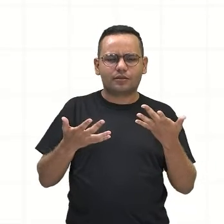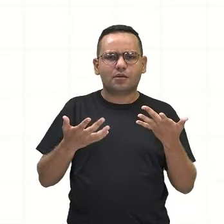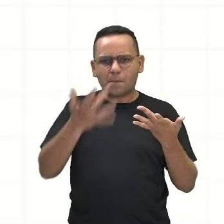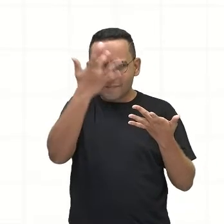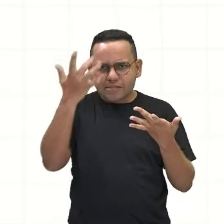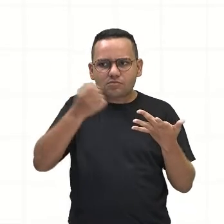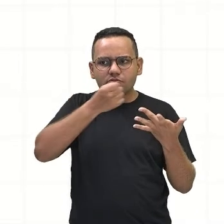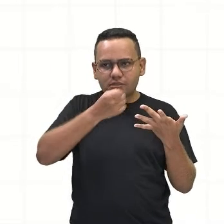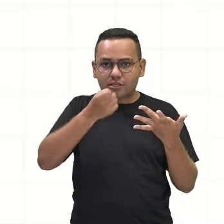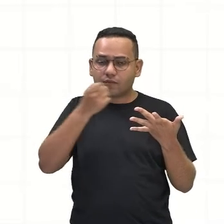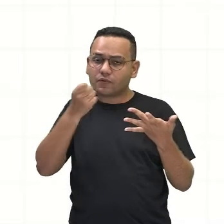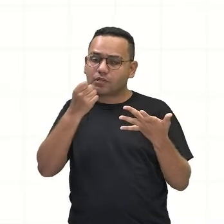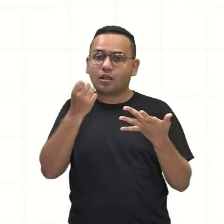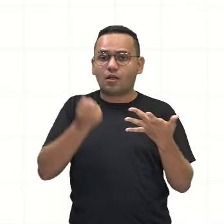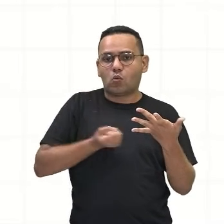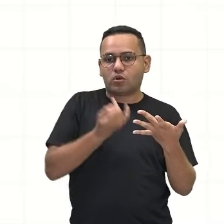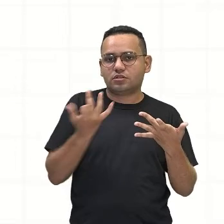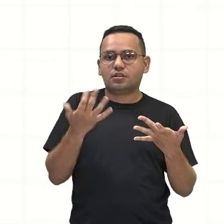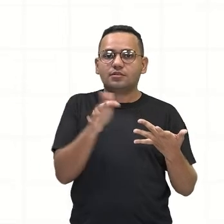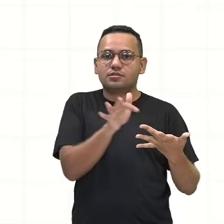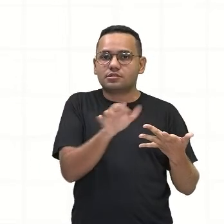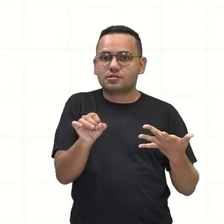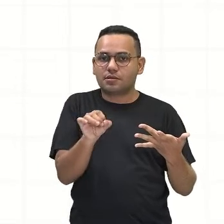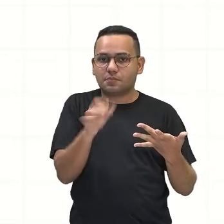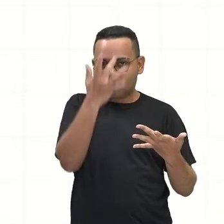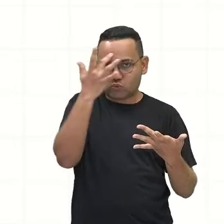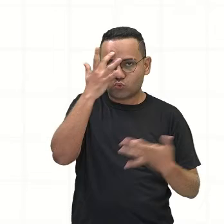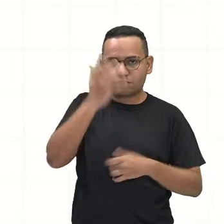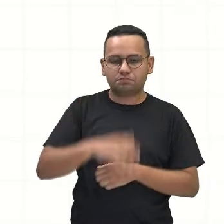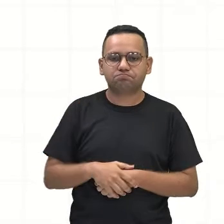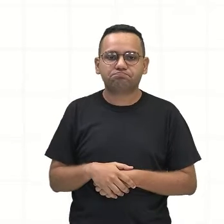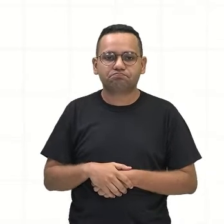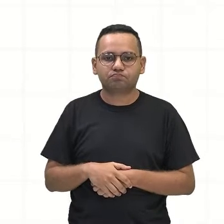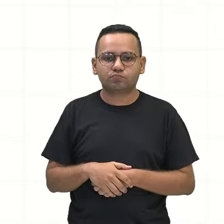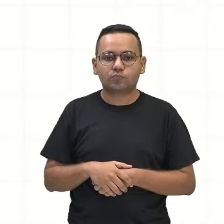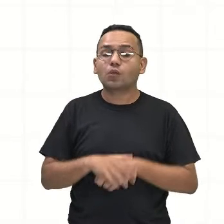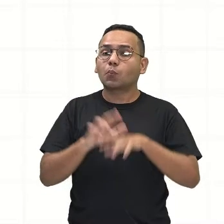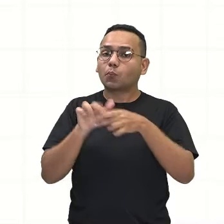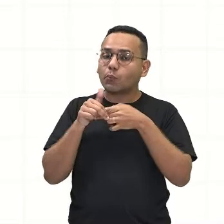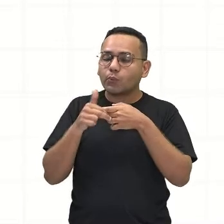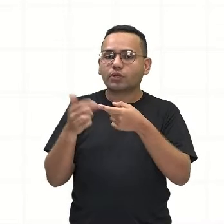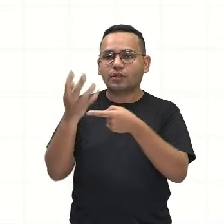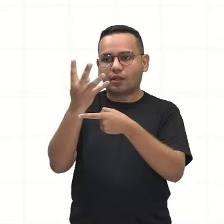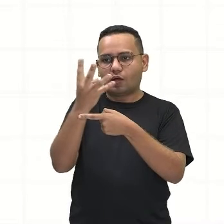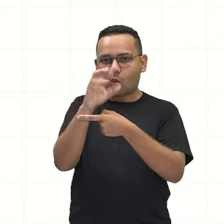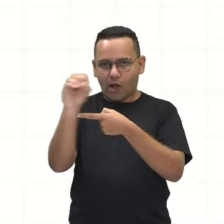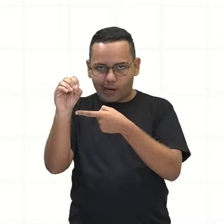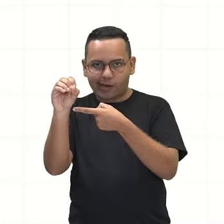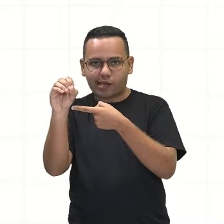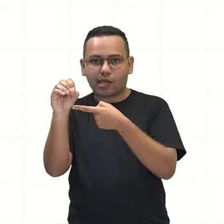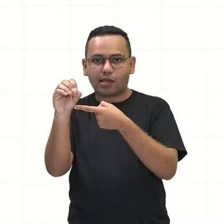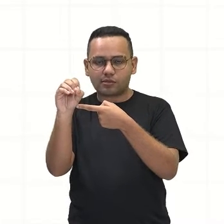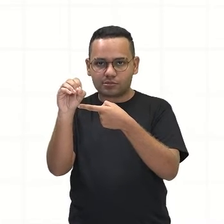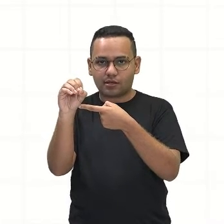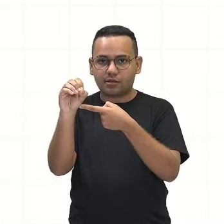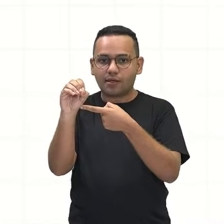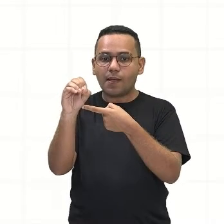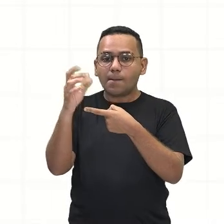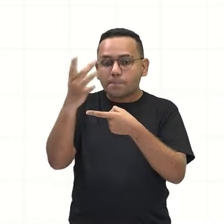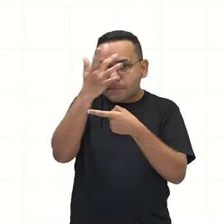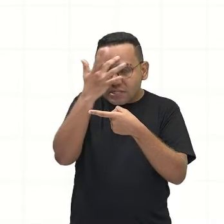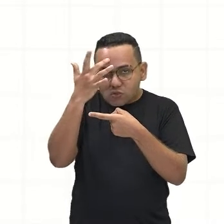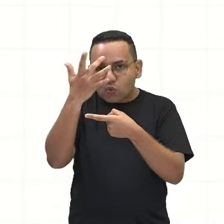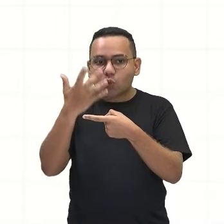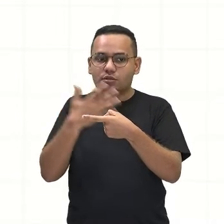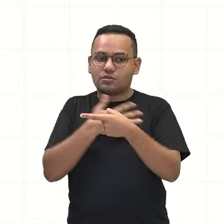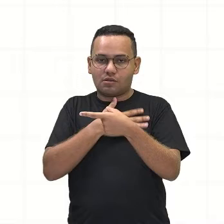né? Então, nós temos 40 de 100. São 40 pessoas de um total de